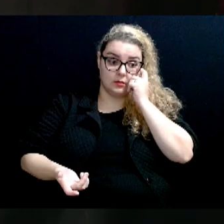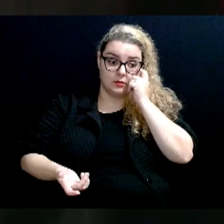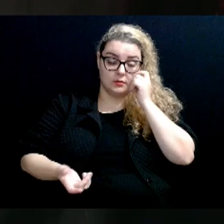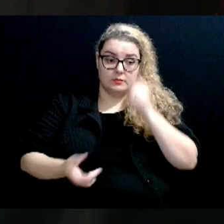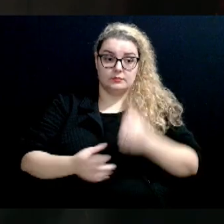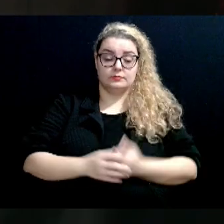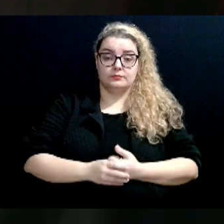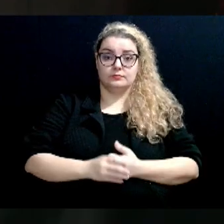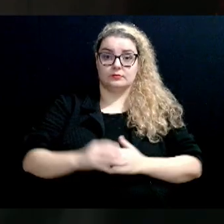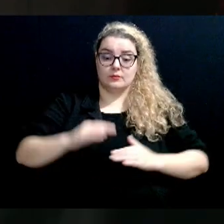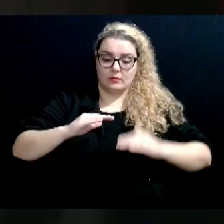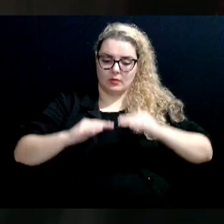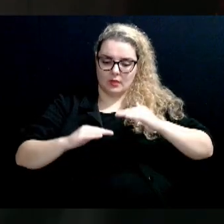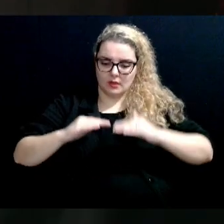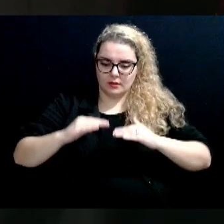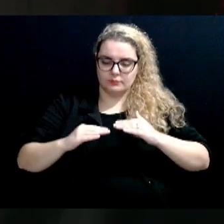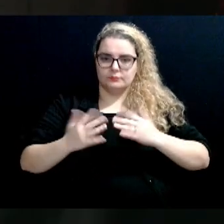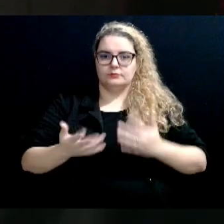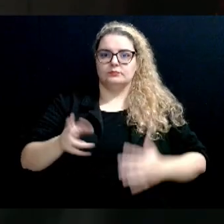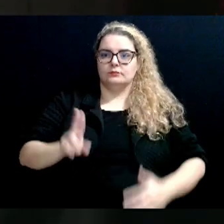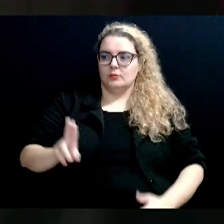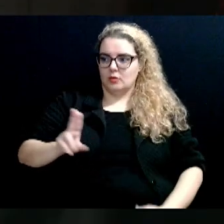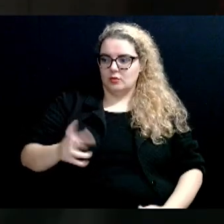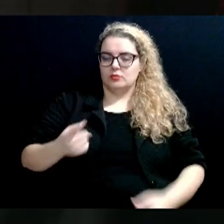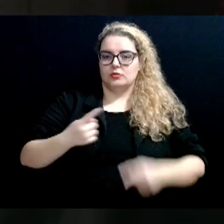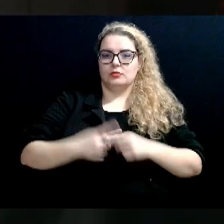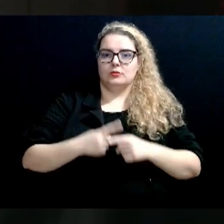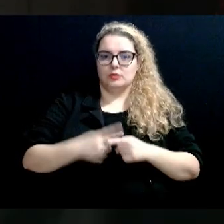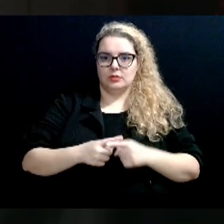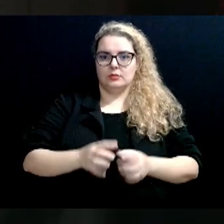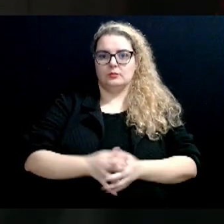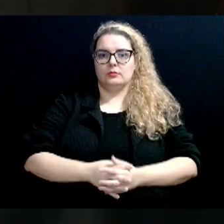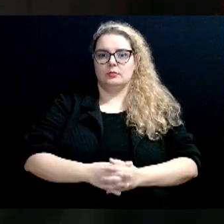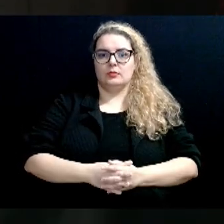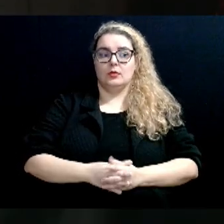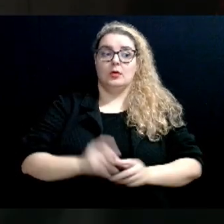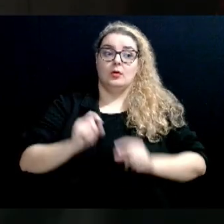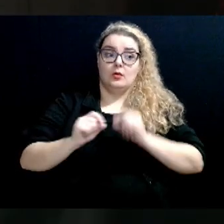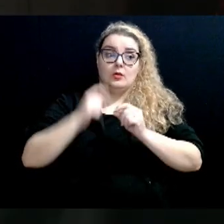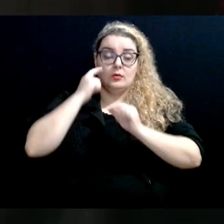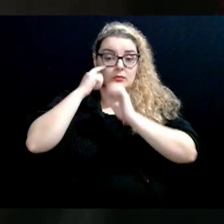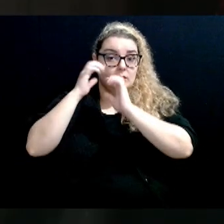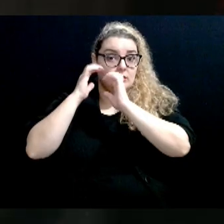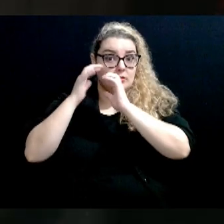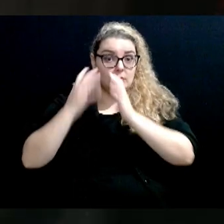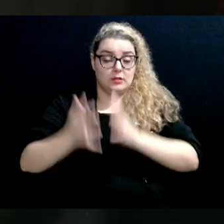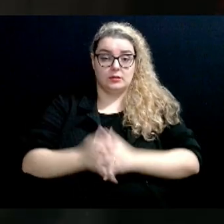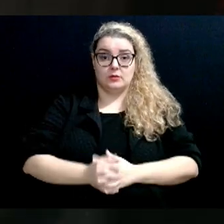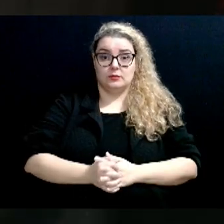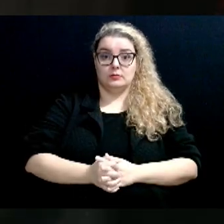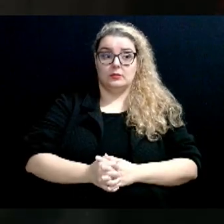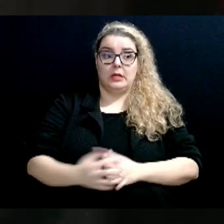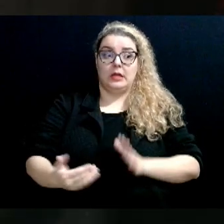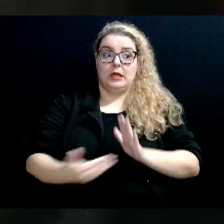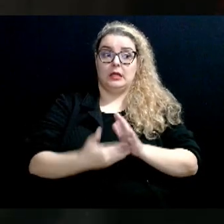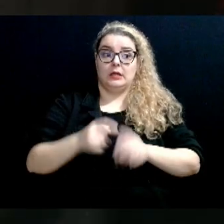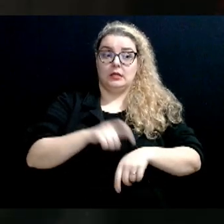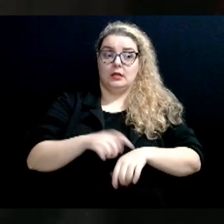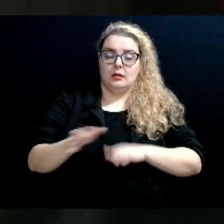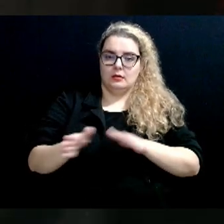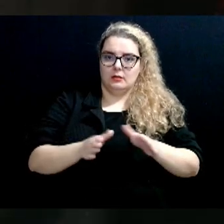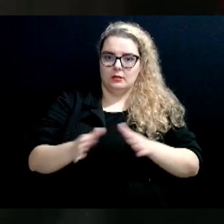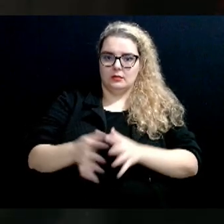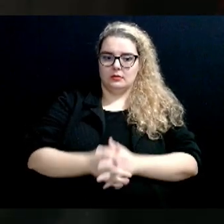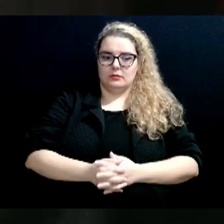equilibrar esse uso, porque o que eu penso, até que ponto isso é bom